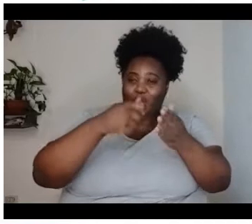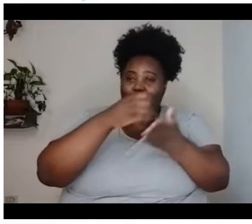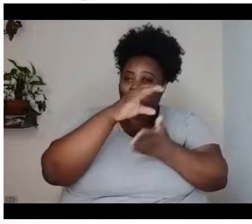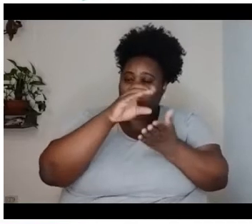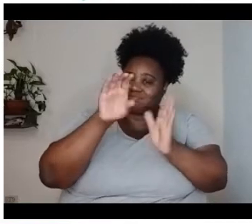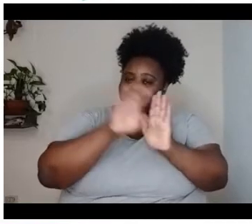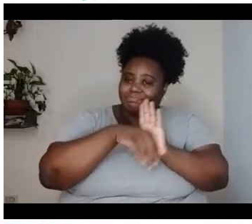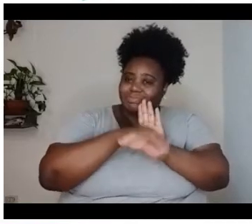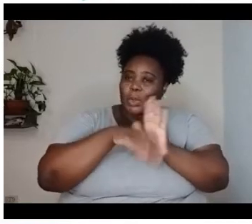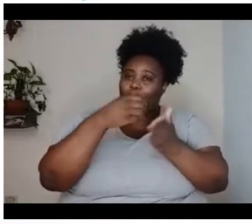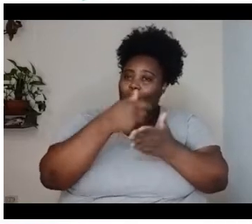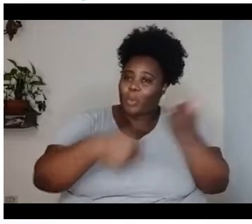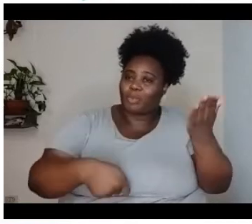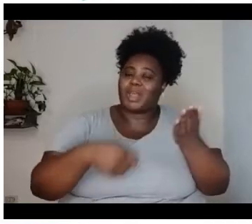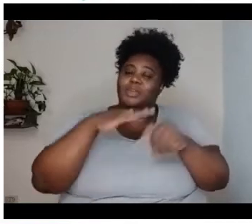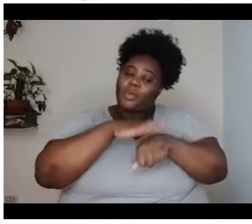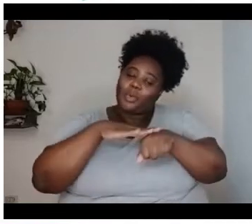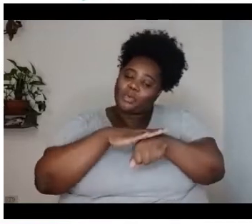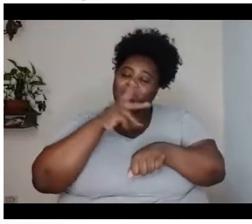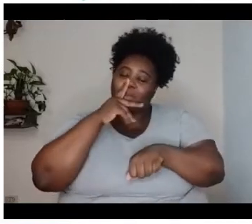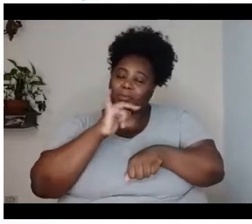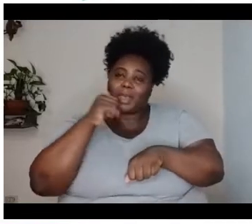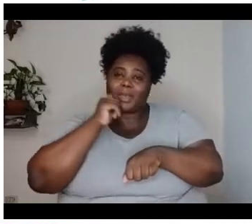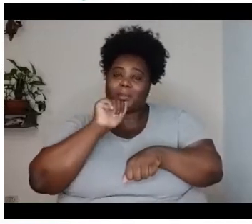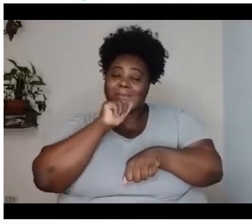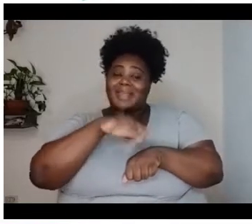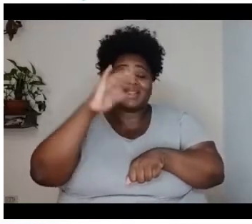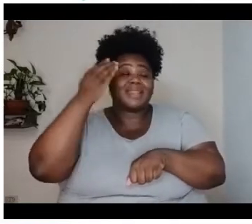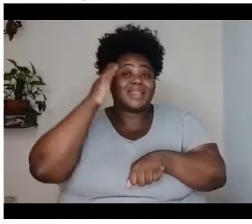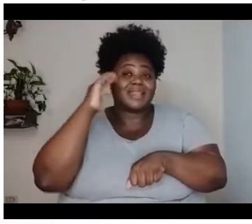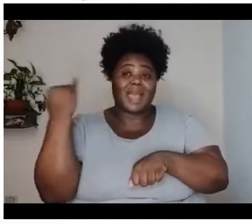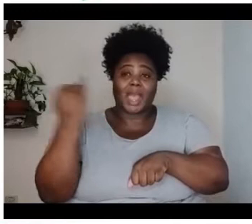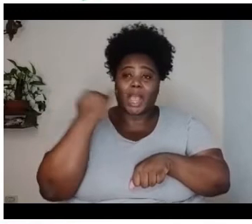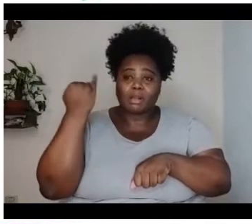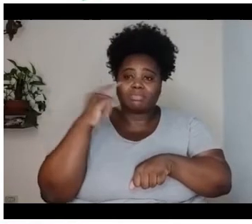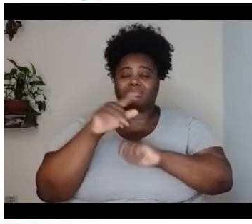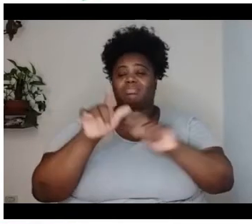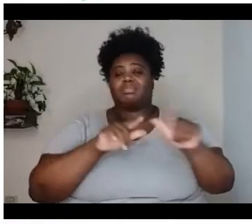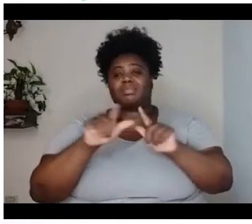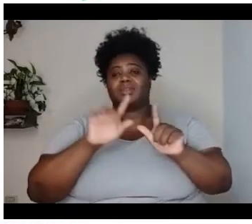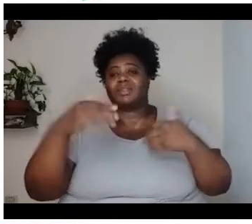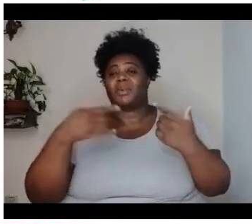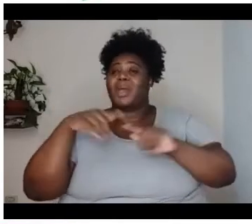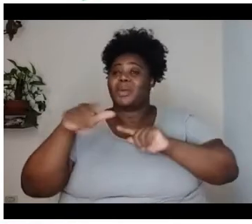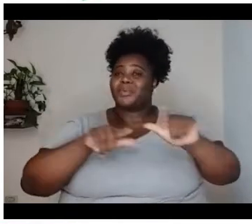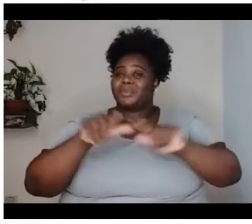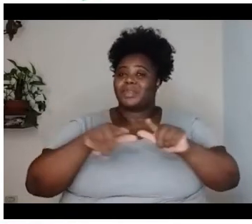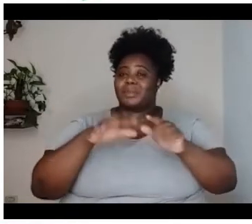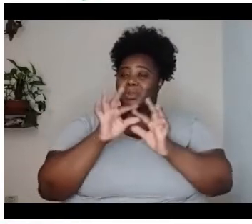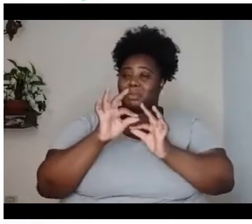conversei com os pais, as meninas, para eles entenderem a importância disso. Então, foi um trabalho muito longo, um